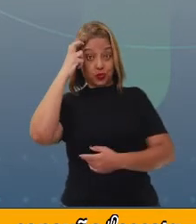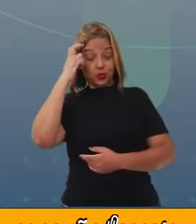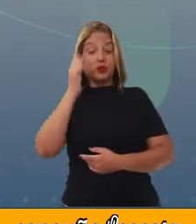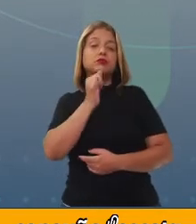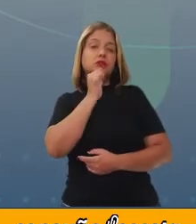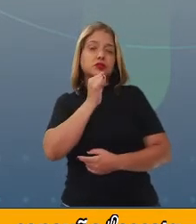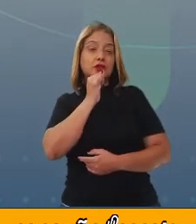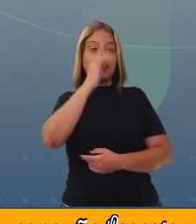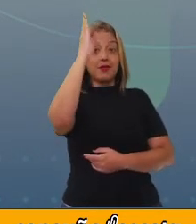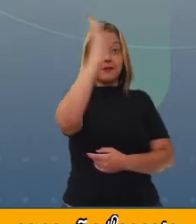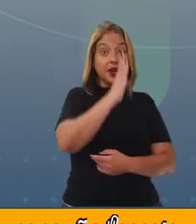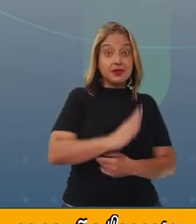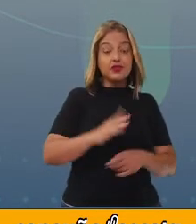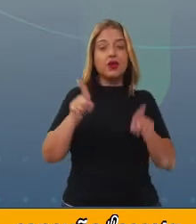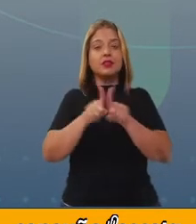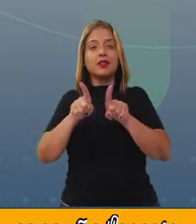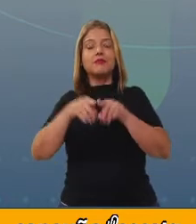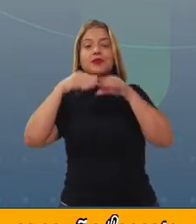Moçambique.